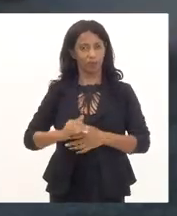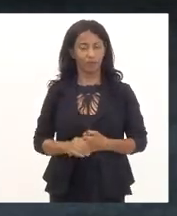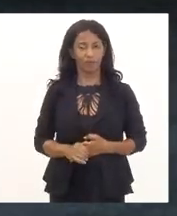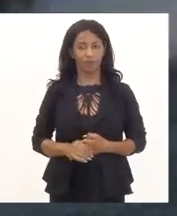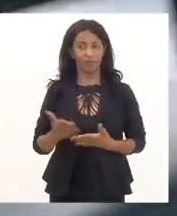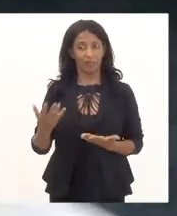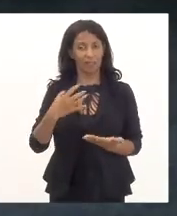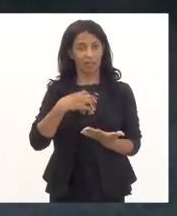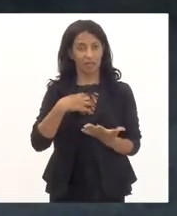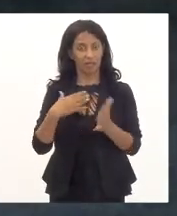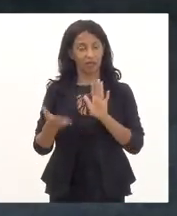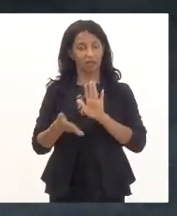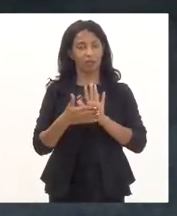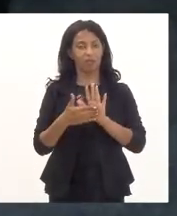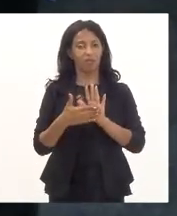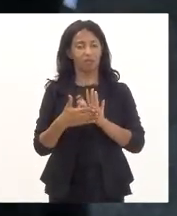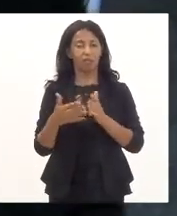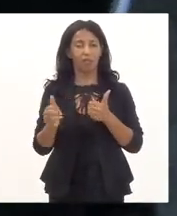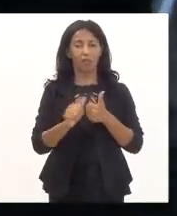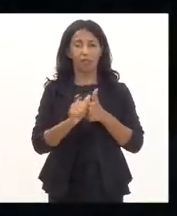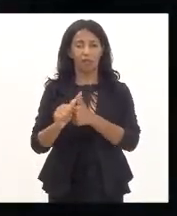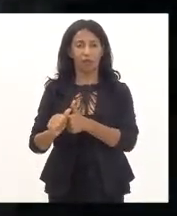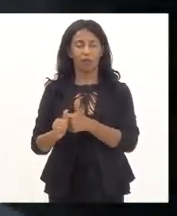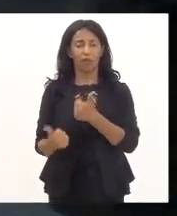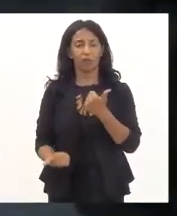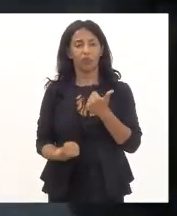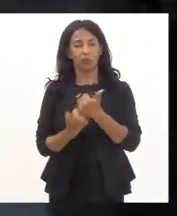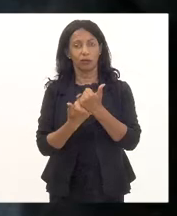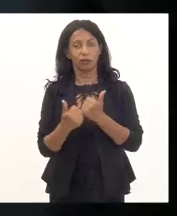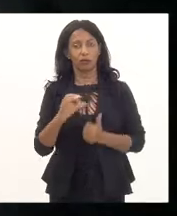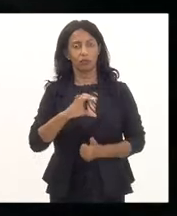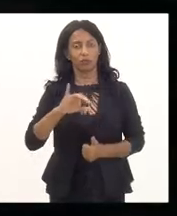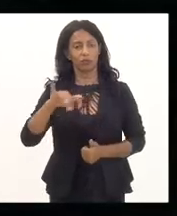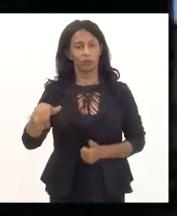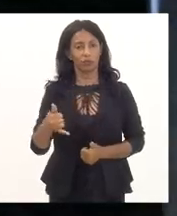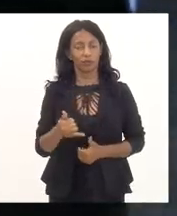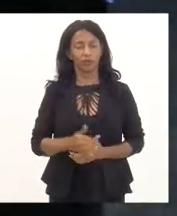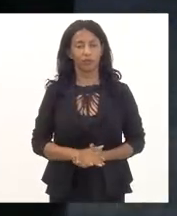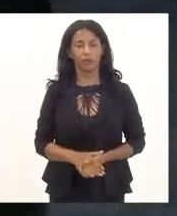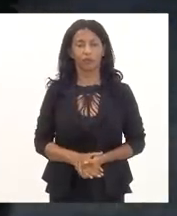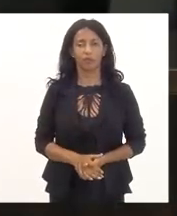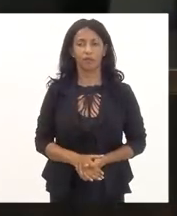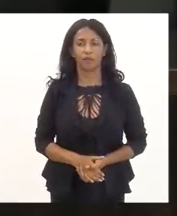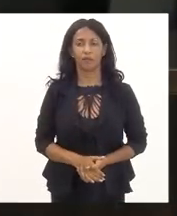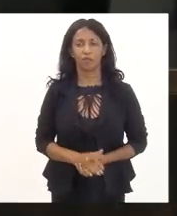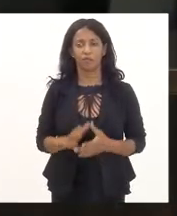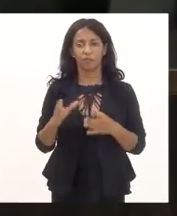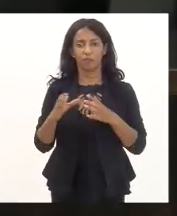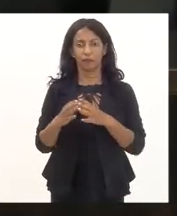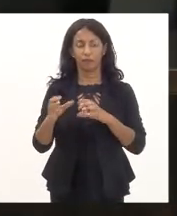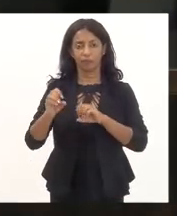Nesse sentido, nosso parecer acompanha o substitutivo da CCJ. Pela Comissão de Educação, deputado